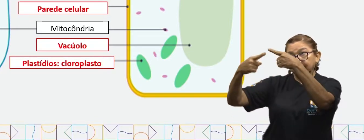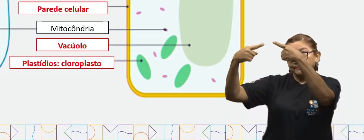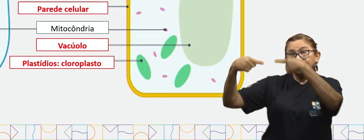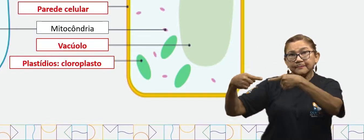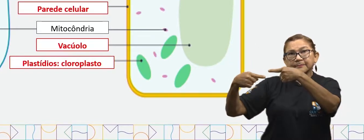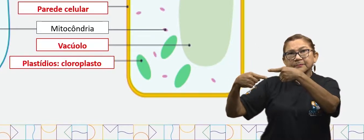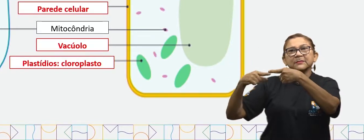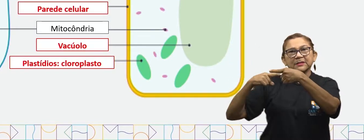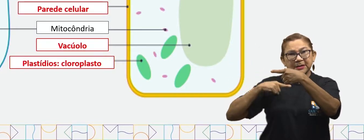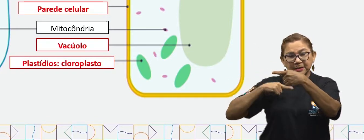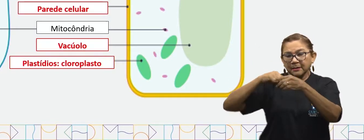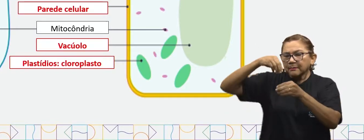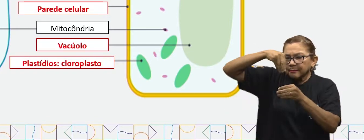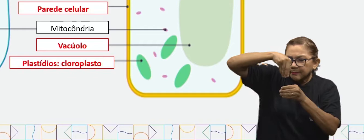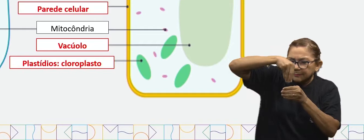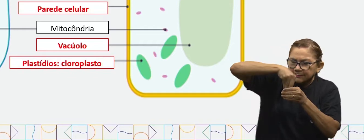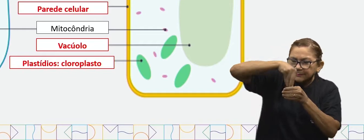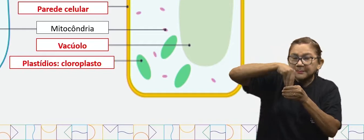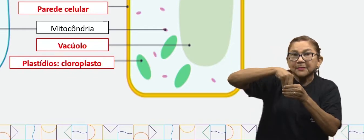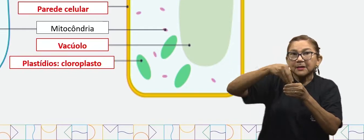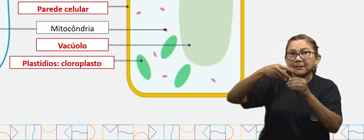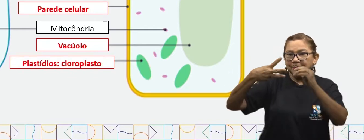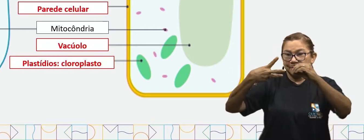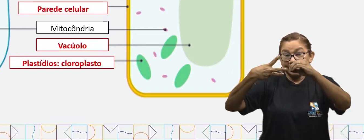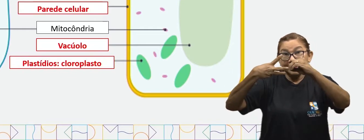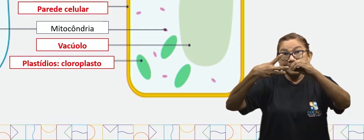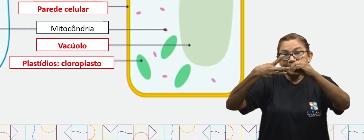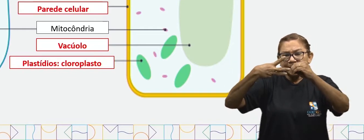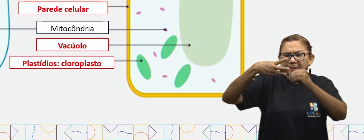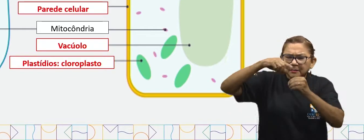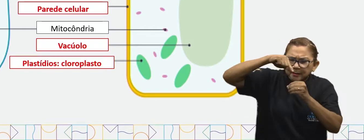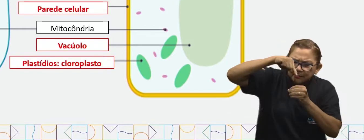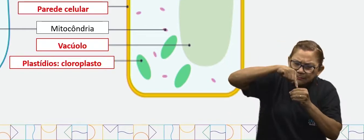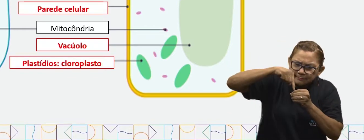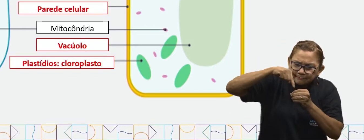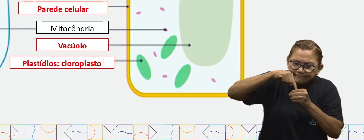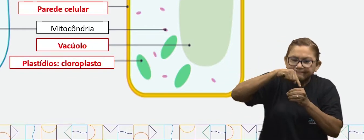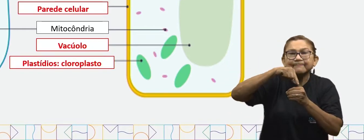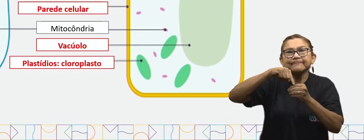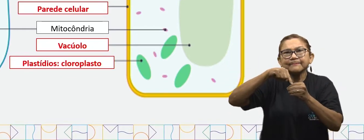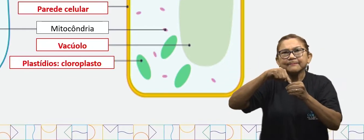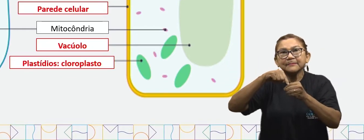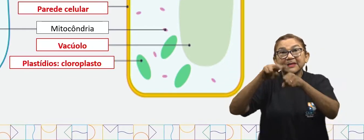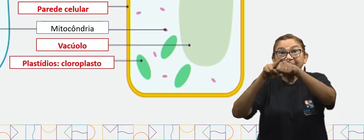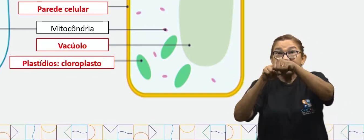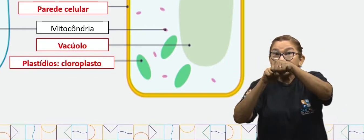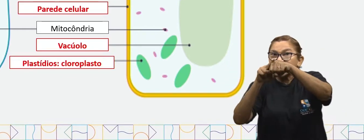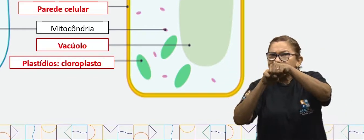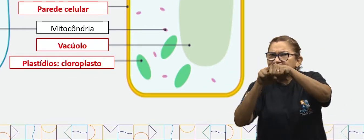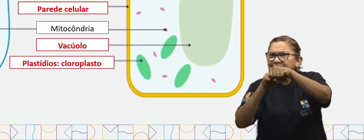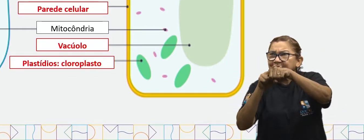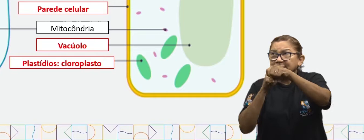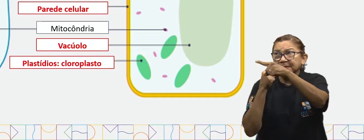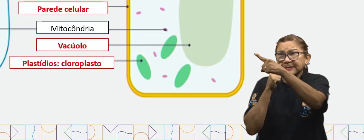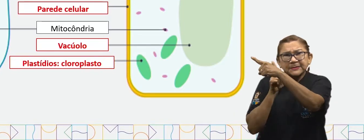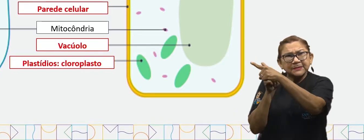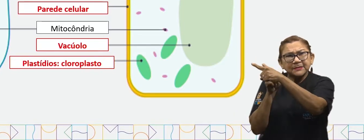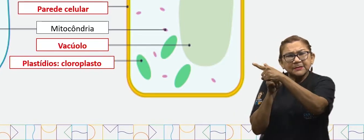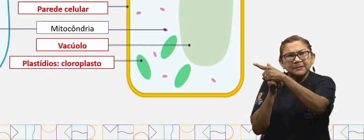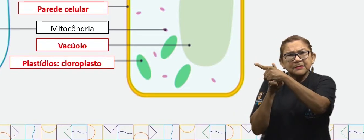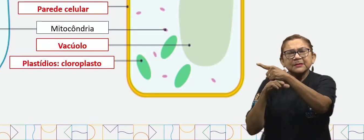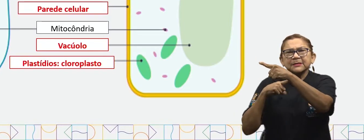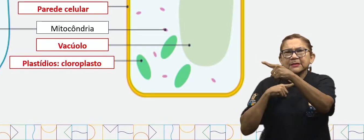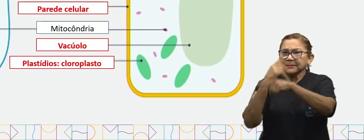clorofila em seu interior. A clorofila é verde e dá a tonalidade esverdeada tão comum